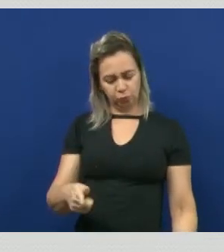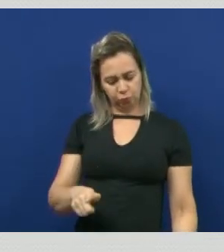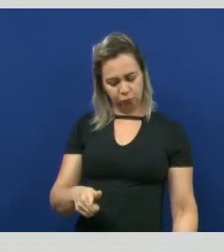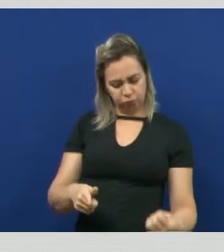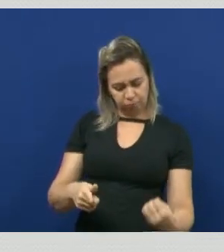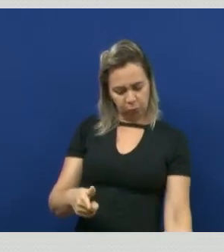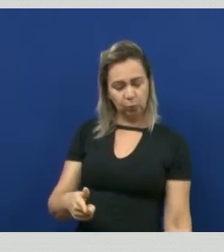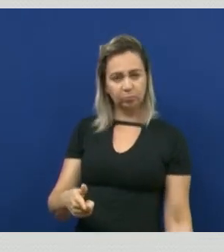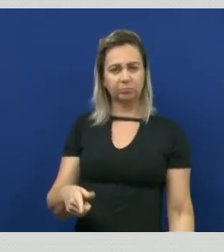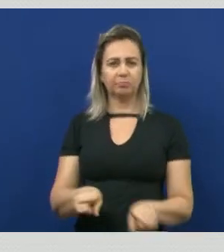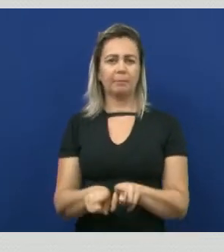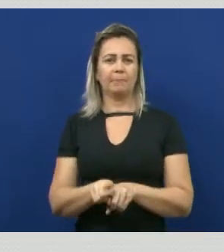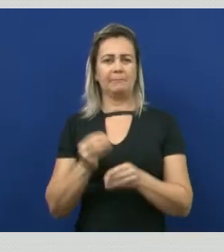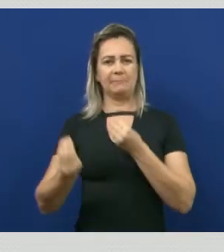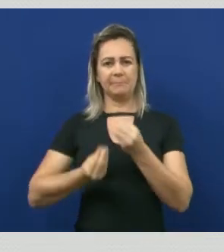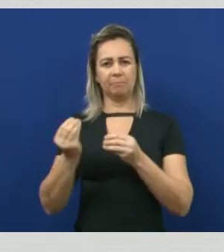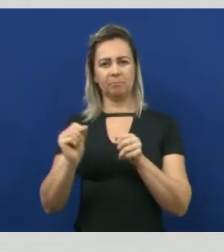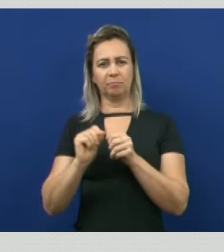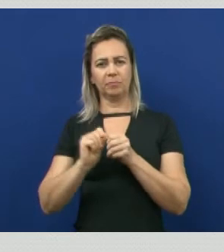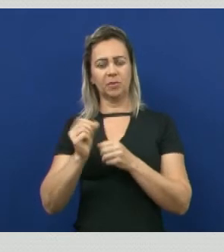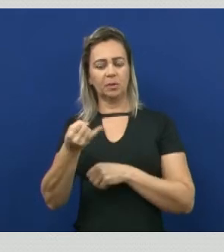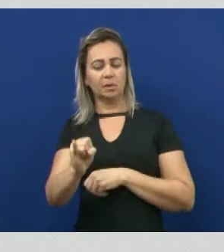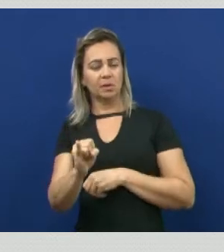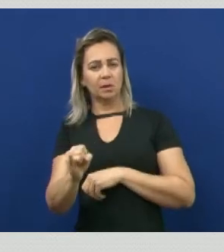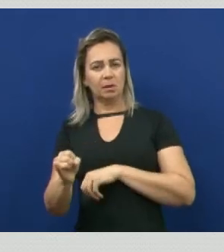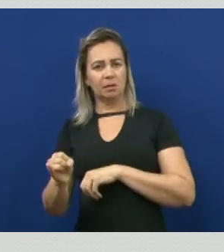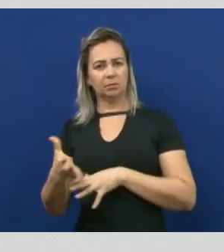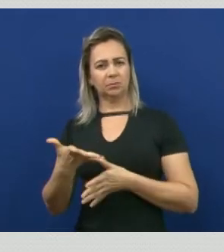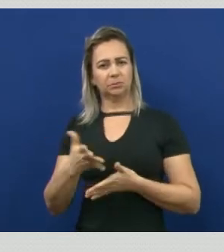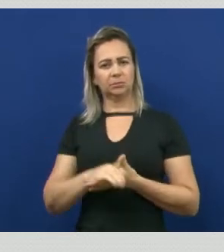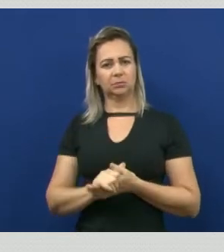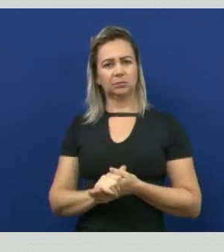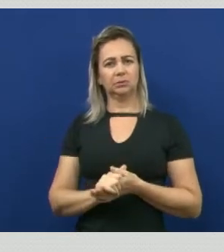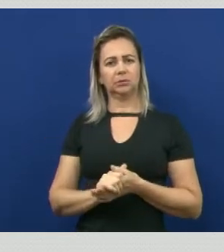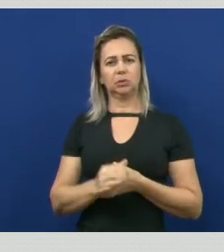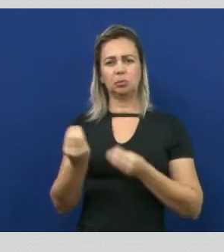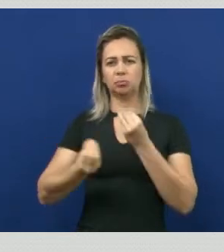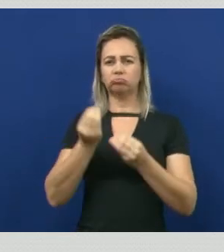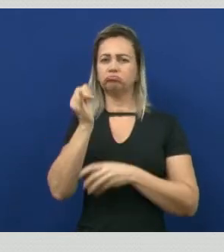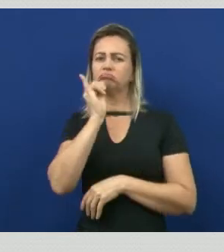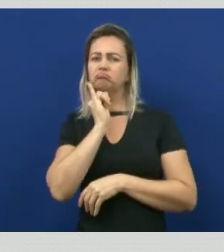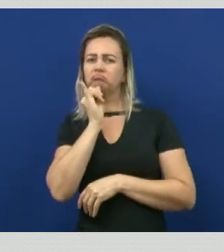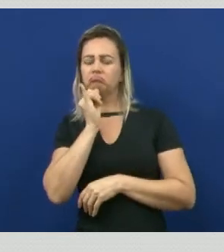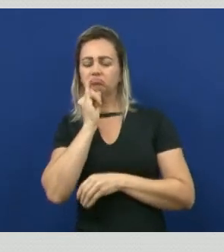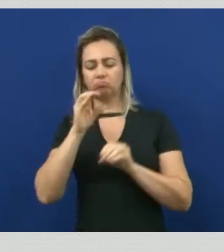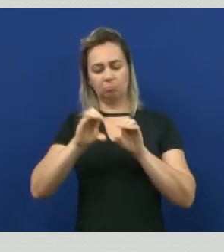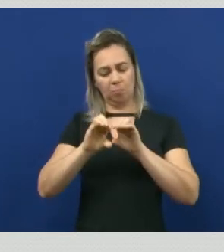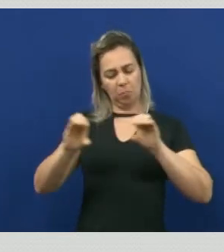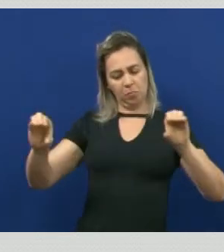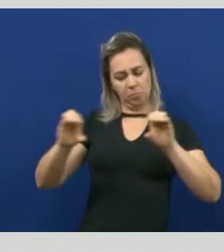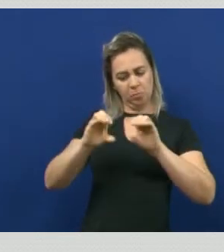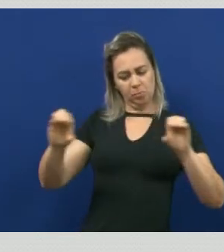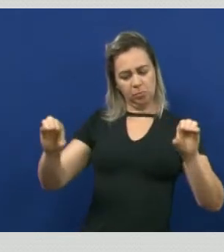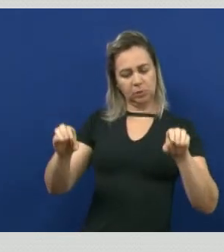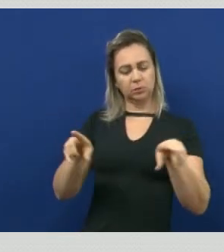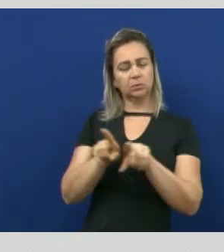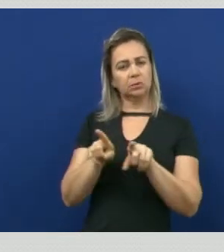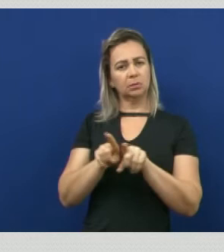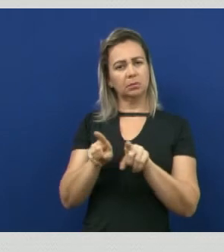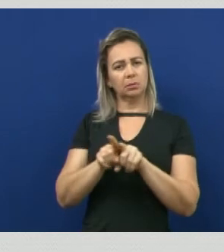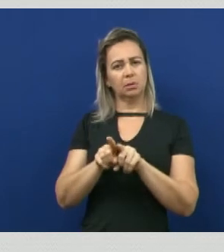com relação a isso. Se ele tirasse completamente o ar de um tubo e colocasse uma pedra e uma